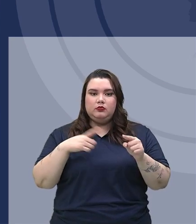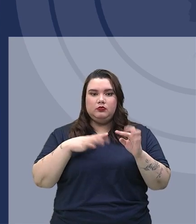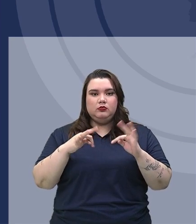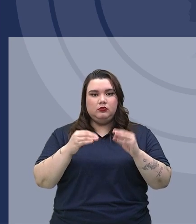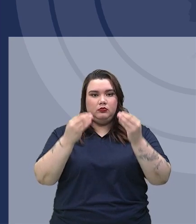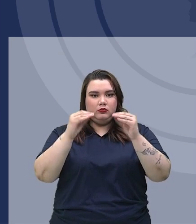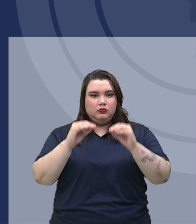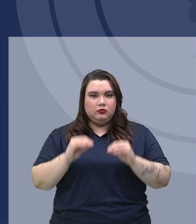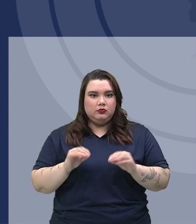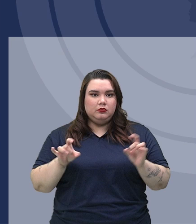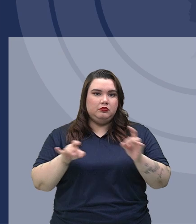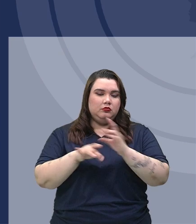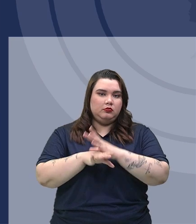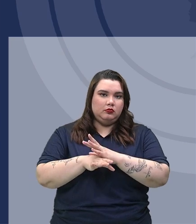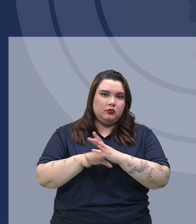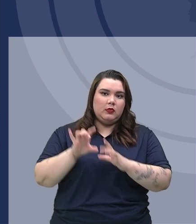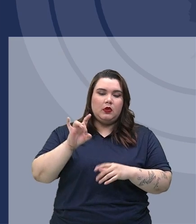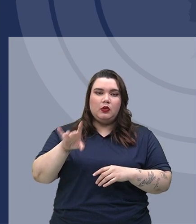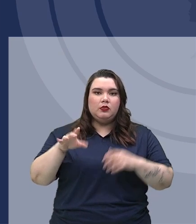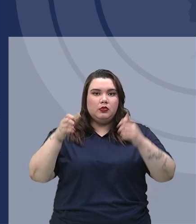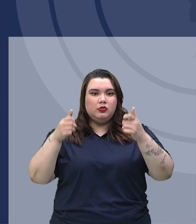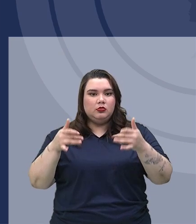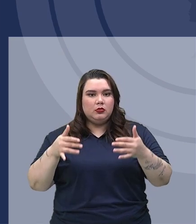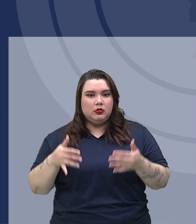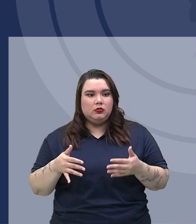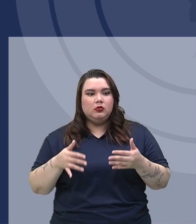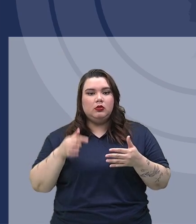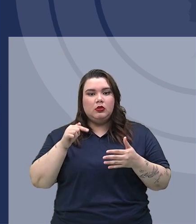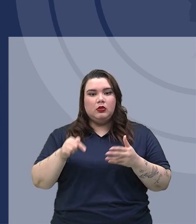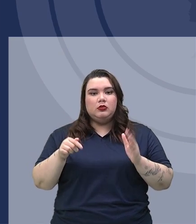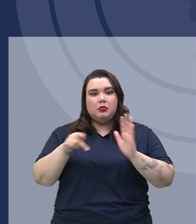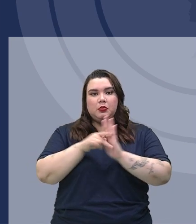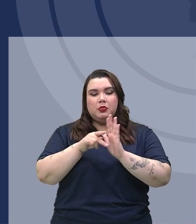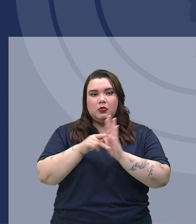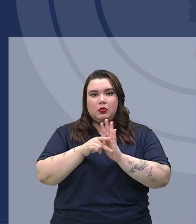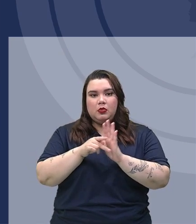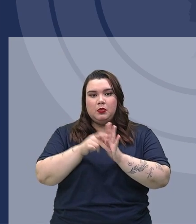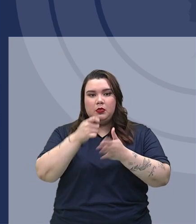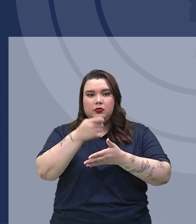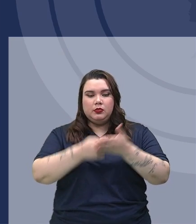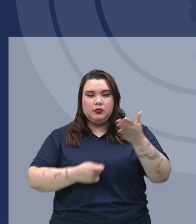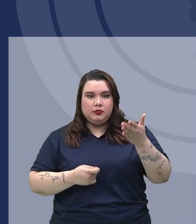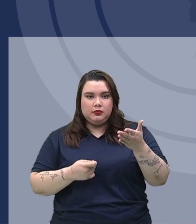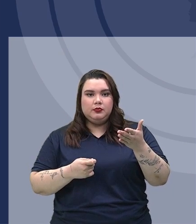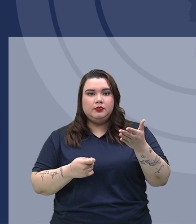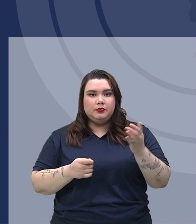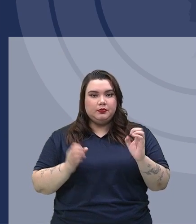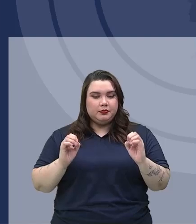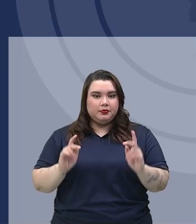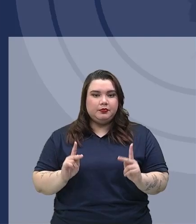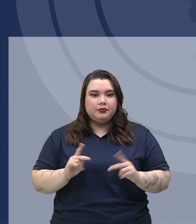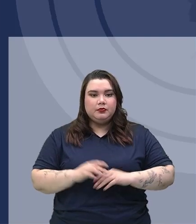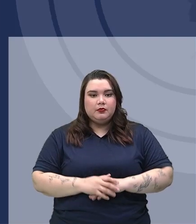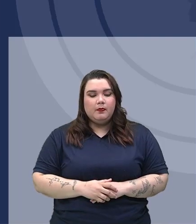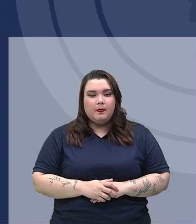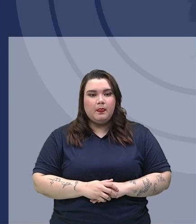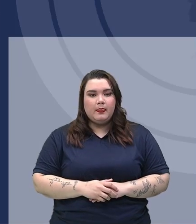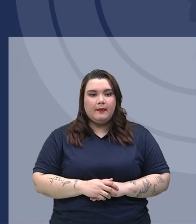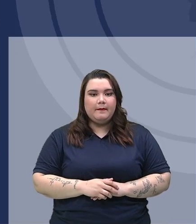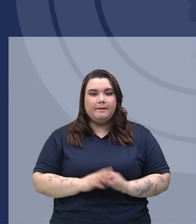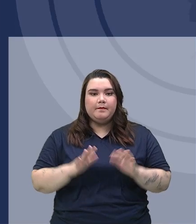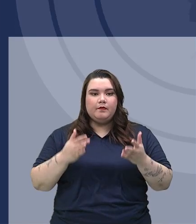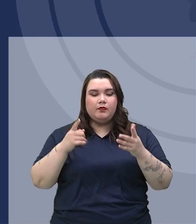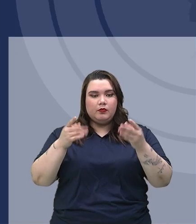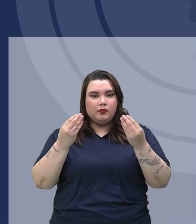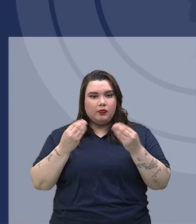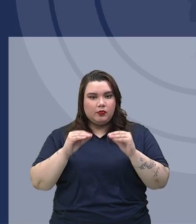tá? É só uma explicaçãozinha dentro do próprio formulário para vocês, da própria ficha. E aí, aqui vocês vão